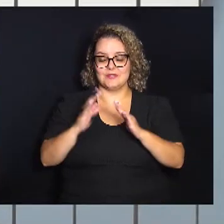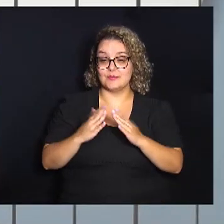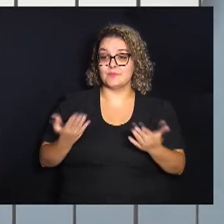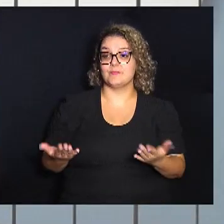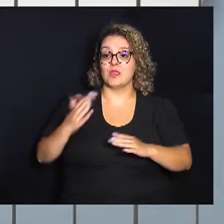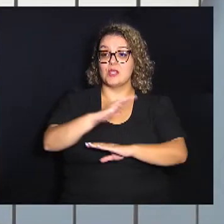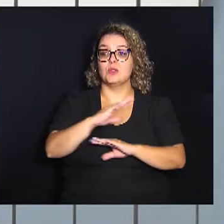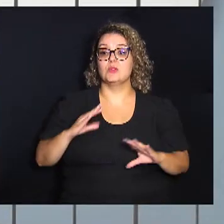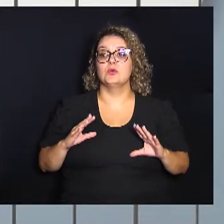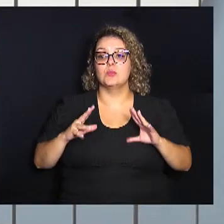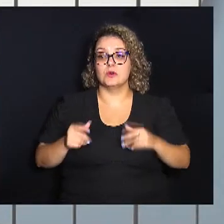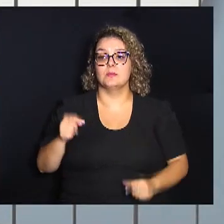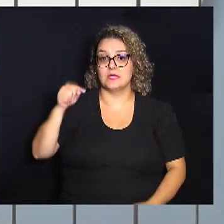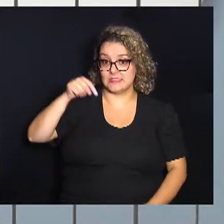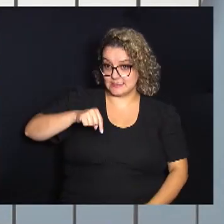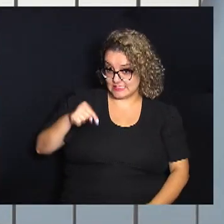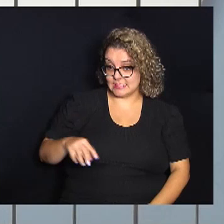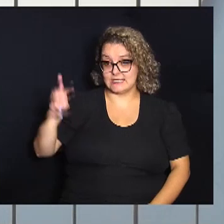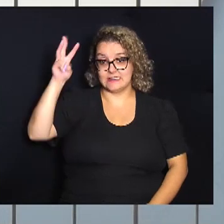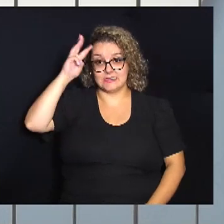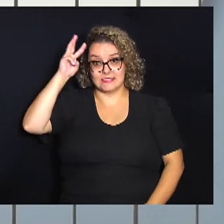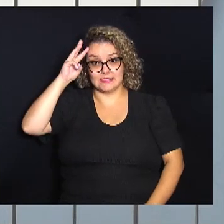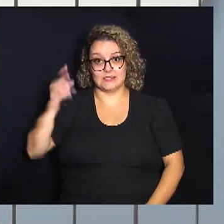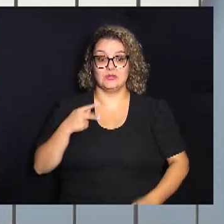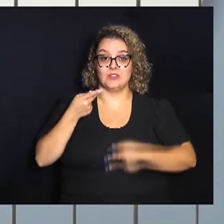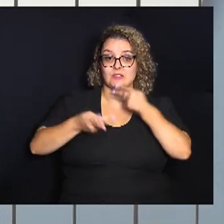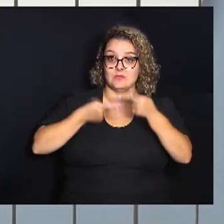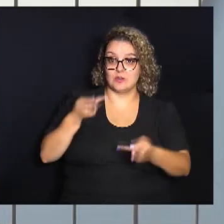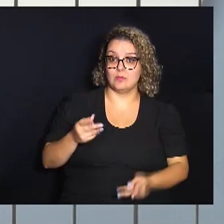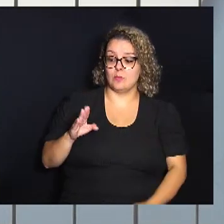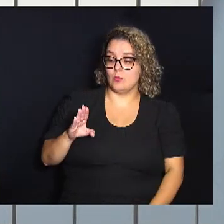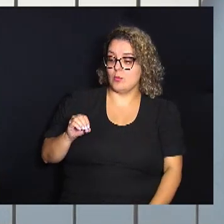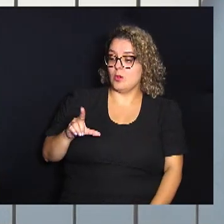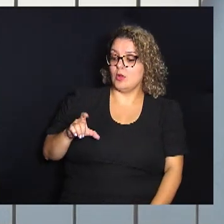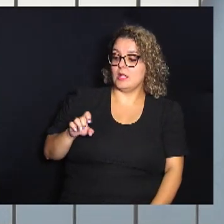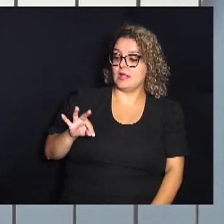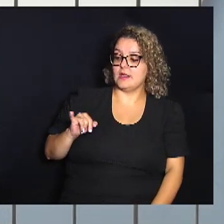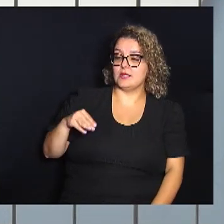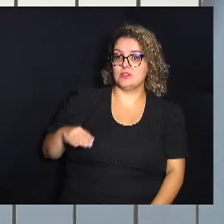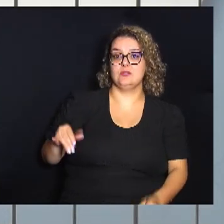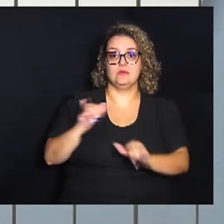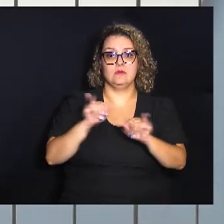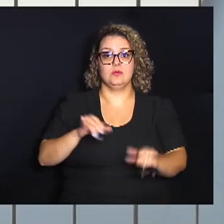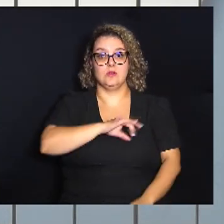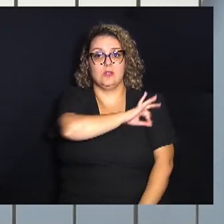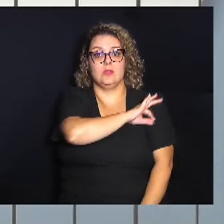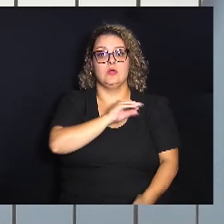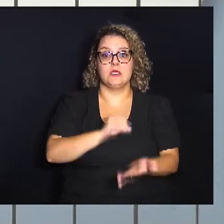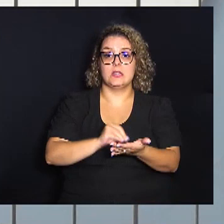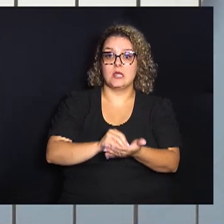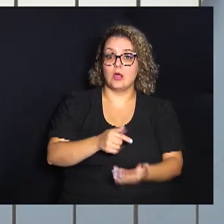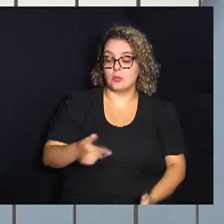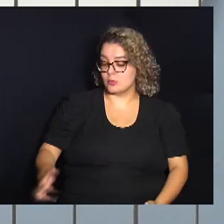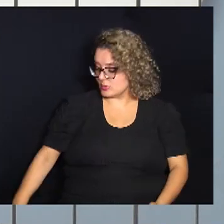Câmara Total desta terça-feira nós falamos sobre o boletim que foi anunciado pela Prefeitura na última semana